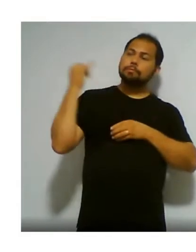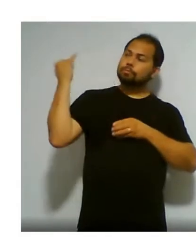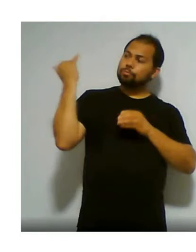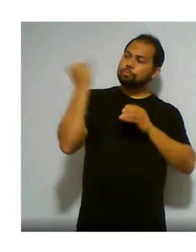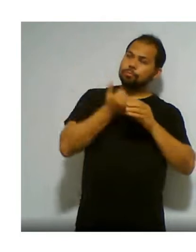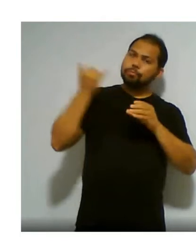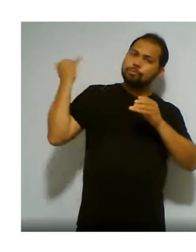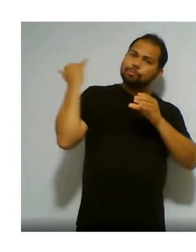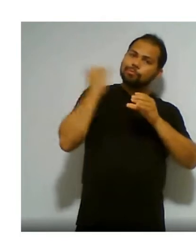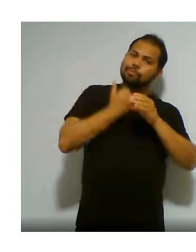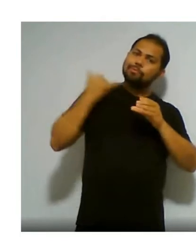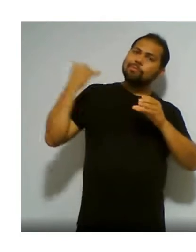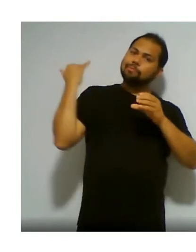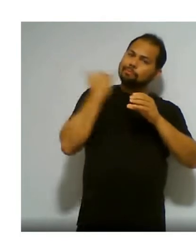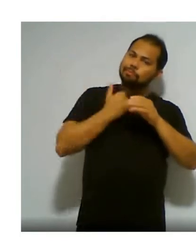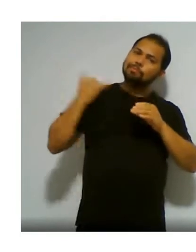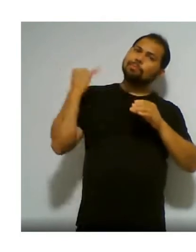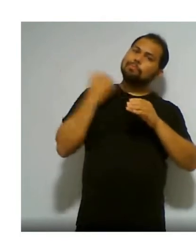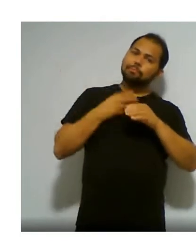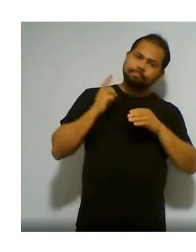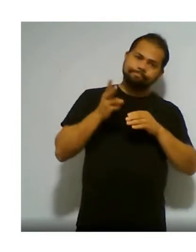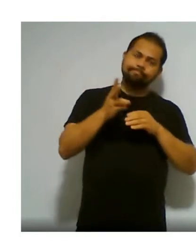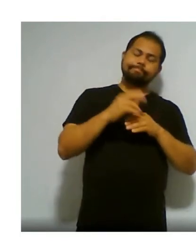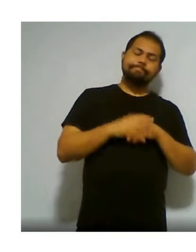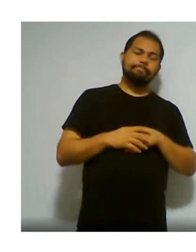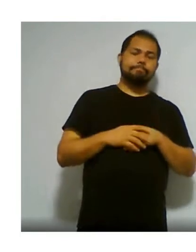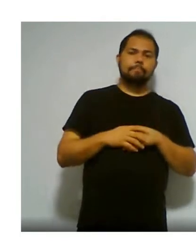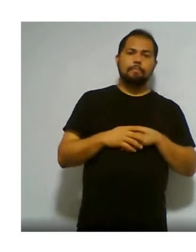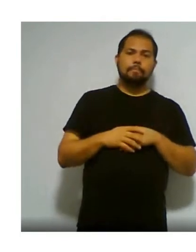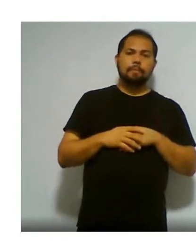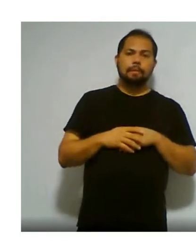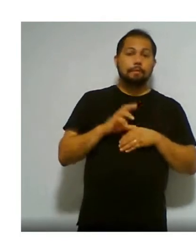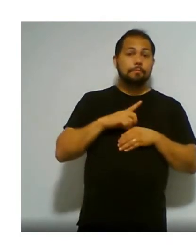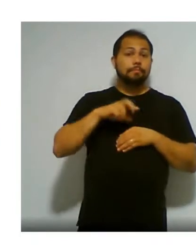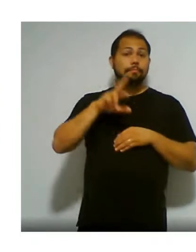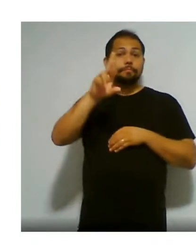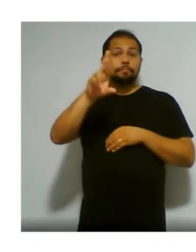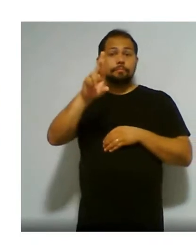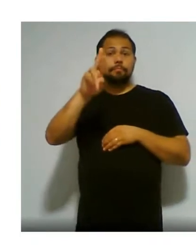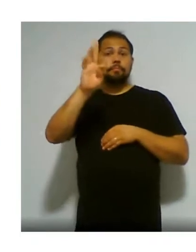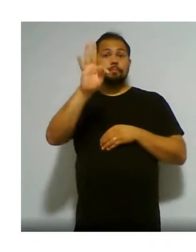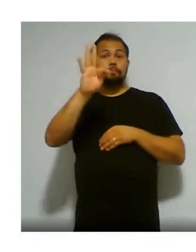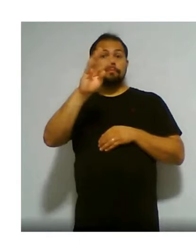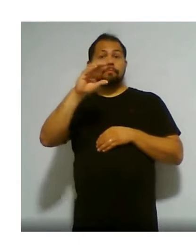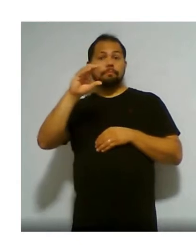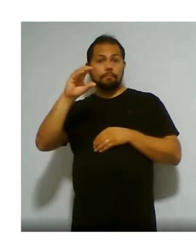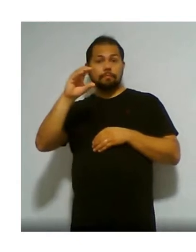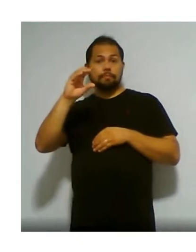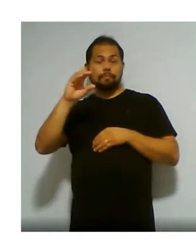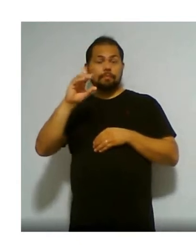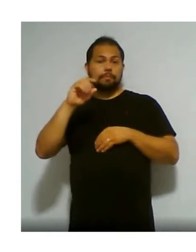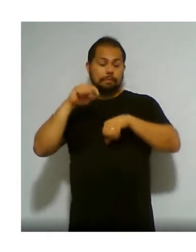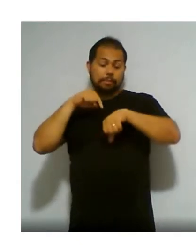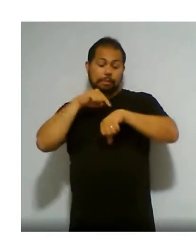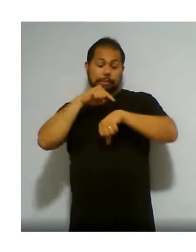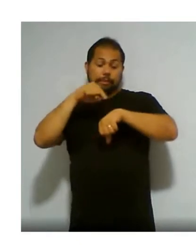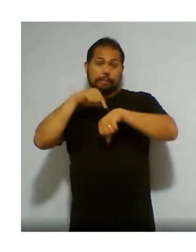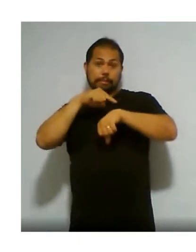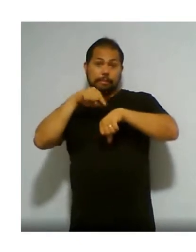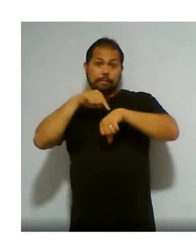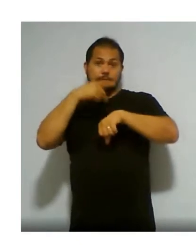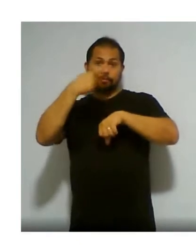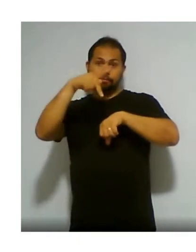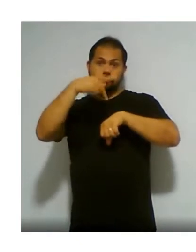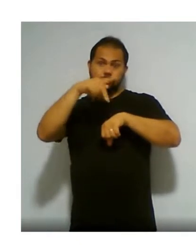tempo todo. Um desses circuitos se chama RTC, é o relógio do seu computador. Então você